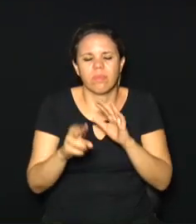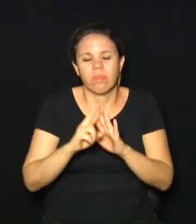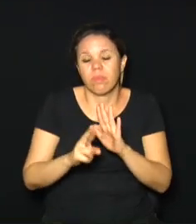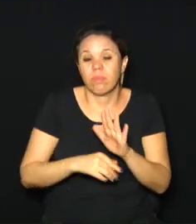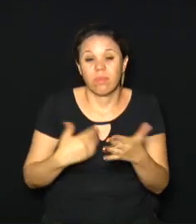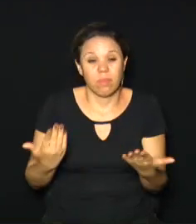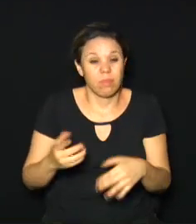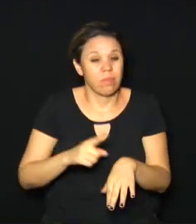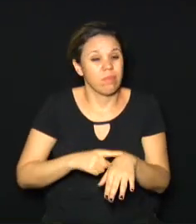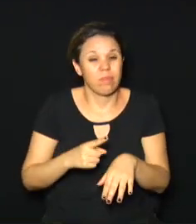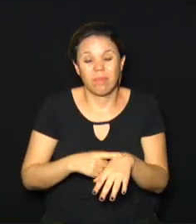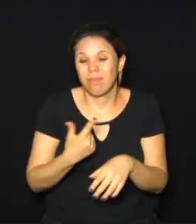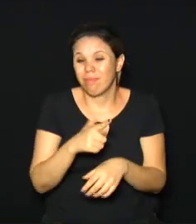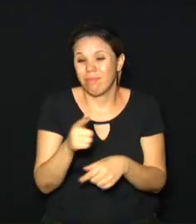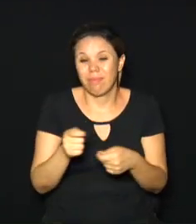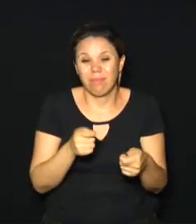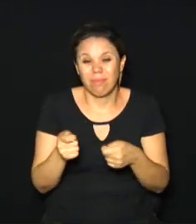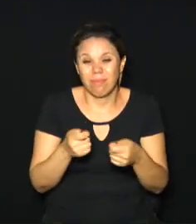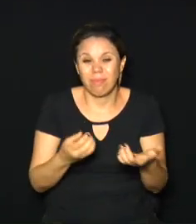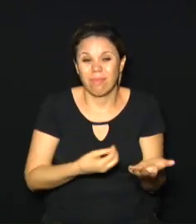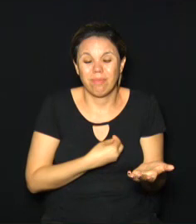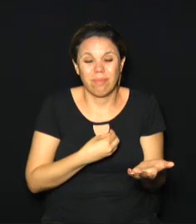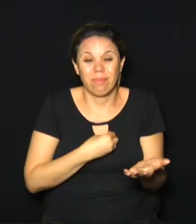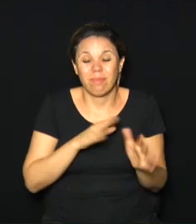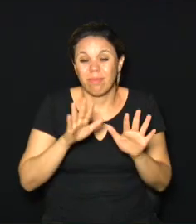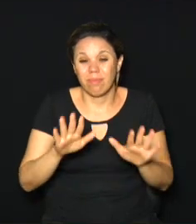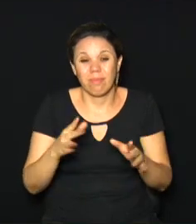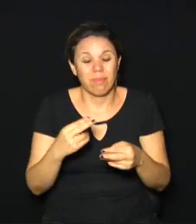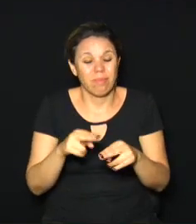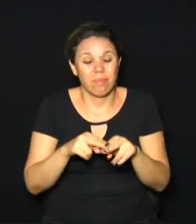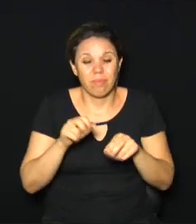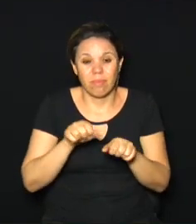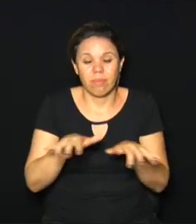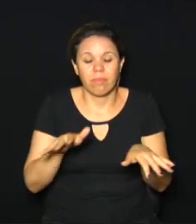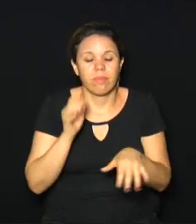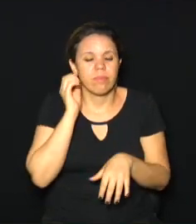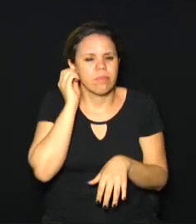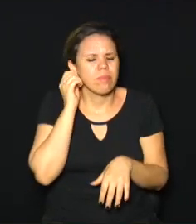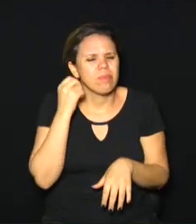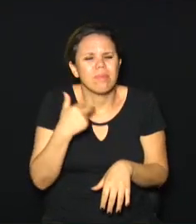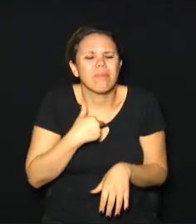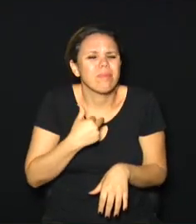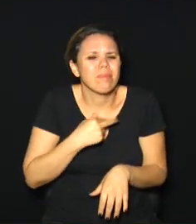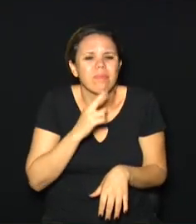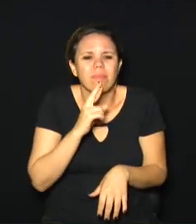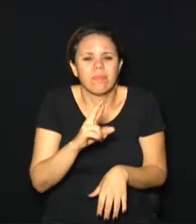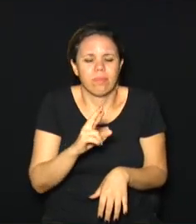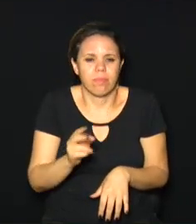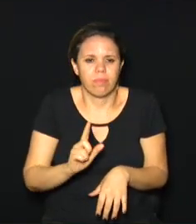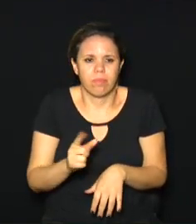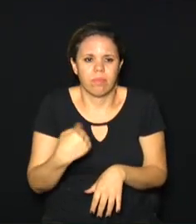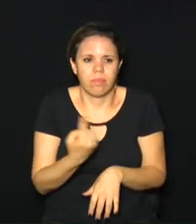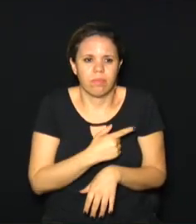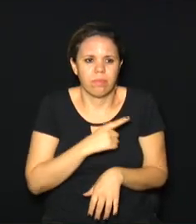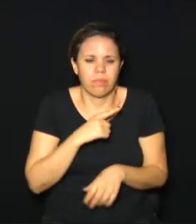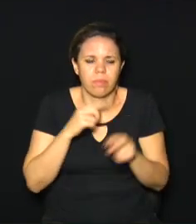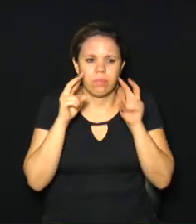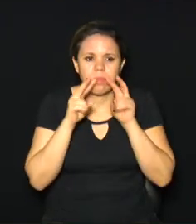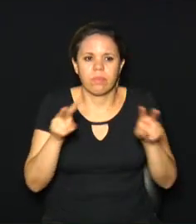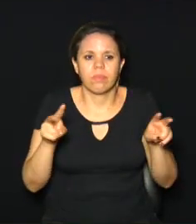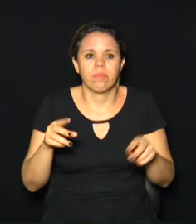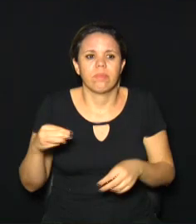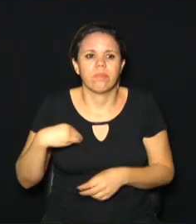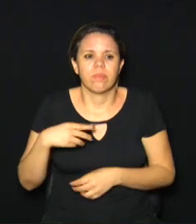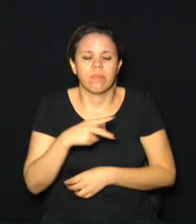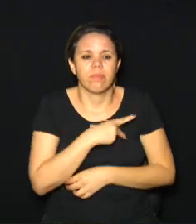muita instabilidade. Agora, eu acho assim, não dá para responder. Claro que nós temos nossa visão do Ministério Público